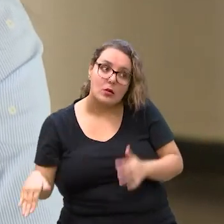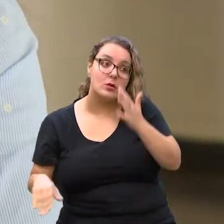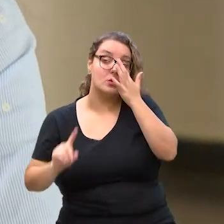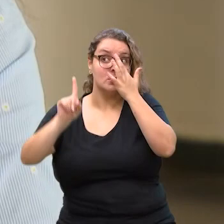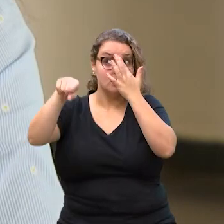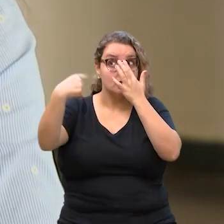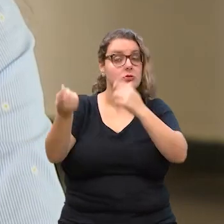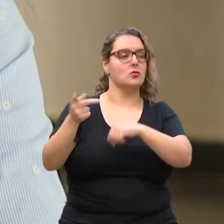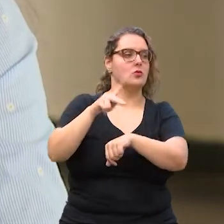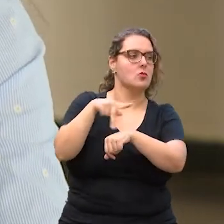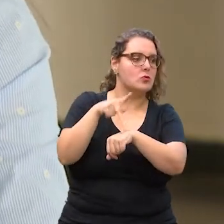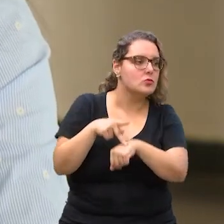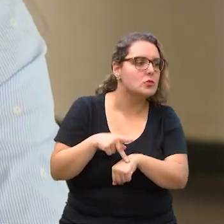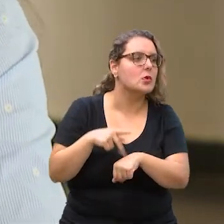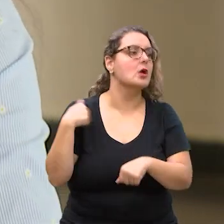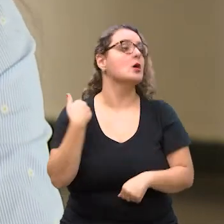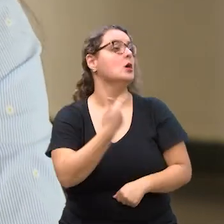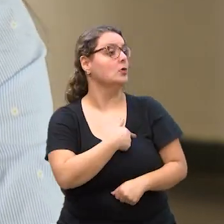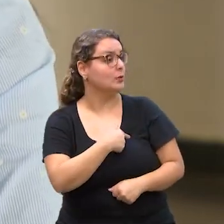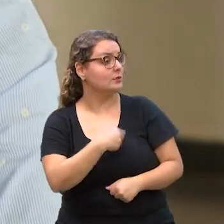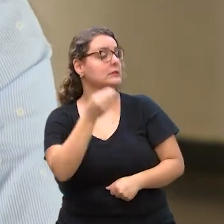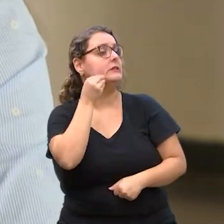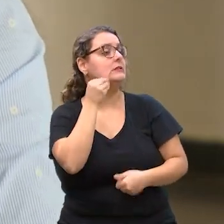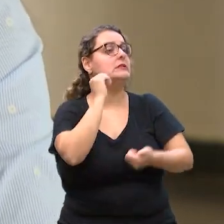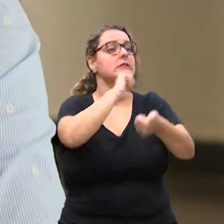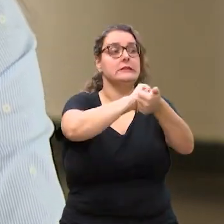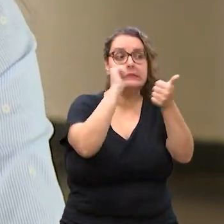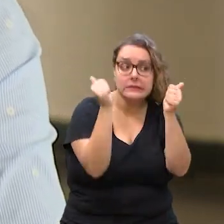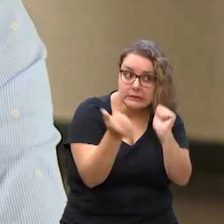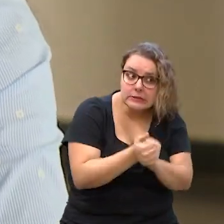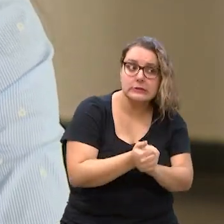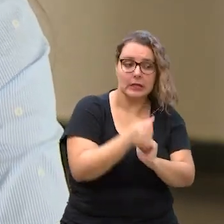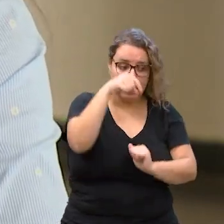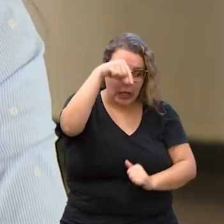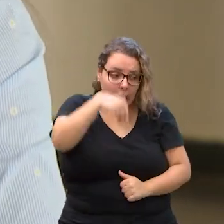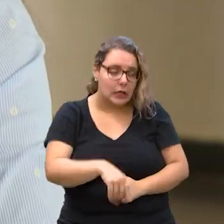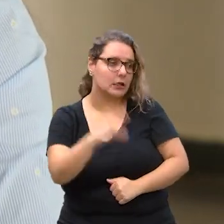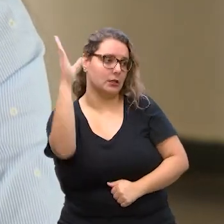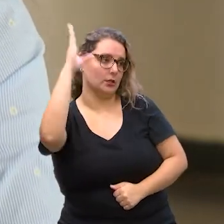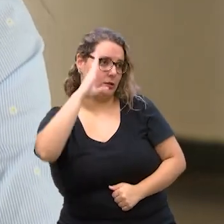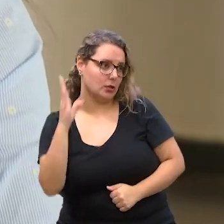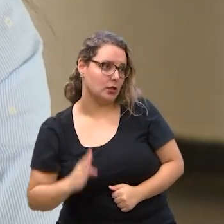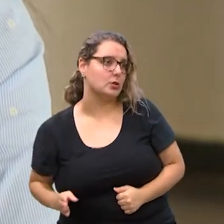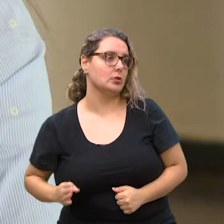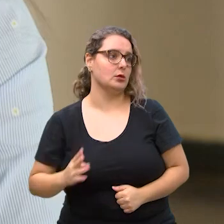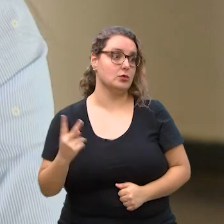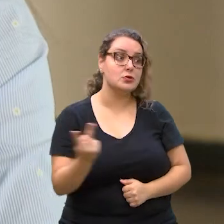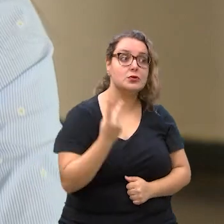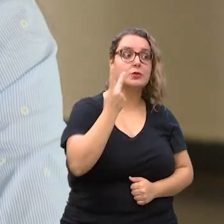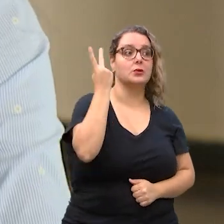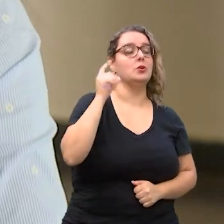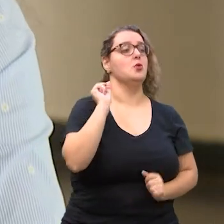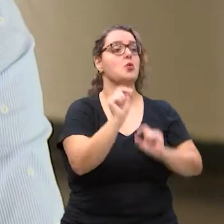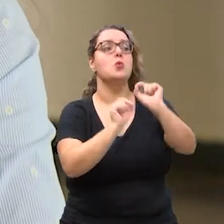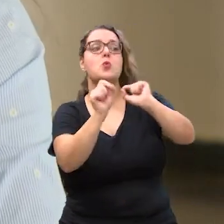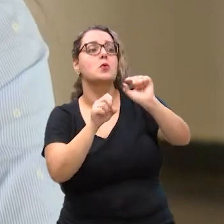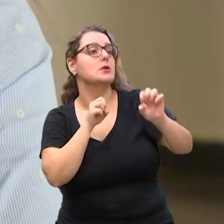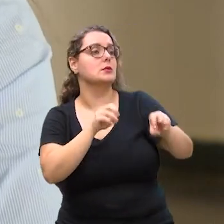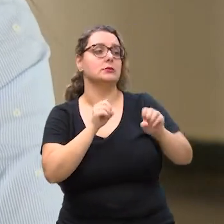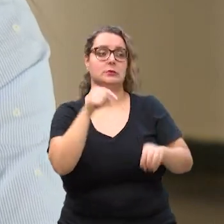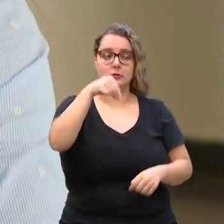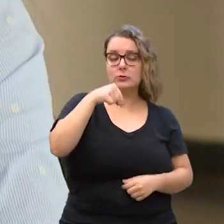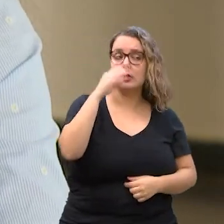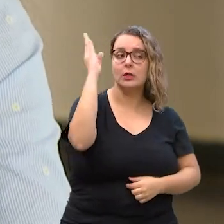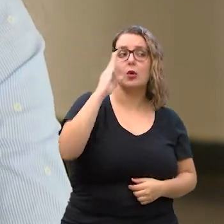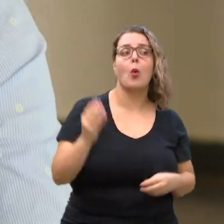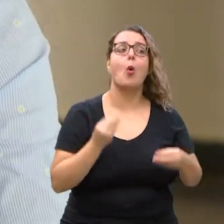de outros países e a gente sempre tenta adaptá-las à questão dos valores, o que a gente ensina aqui no Brasil, como é que